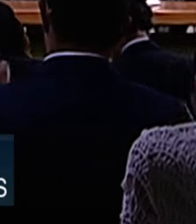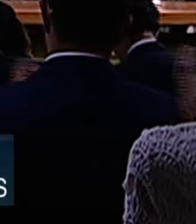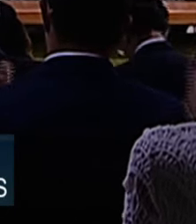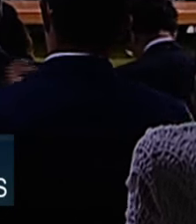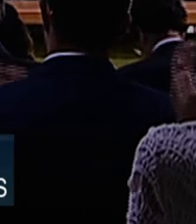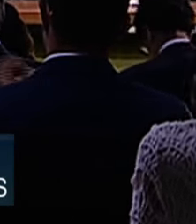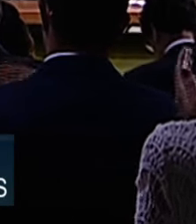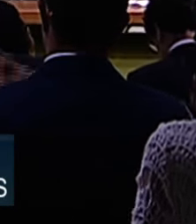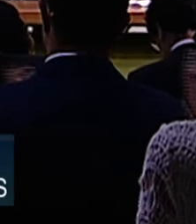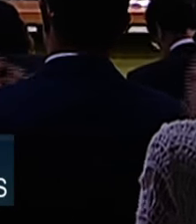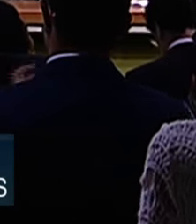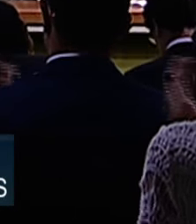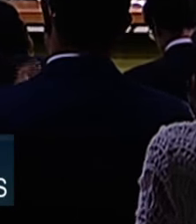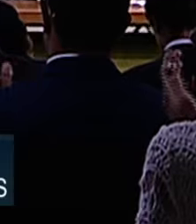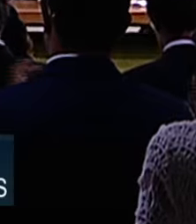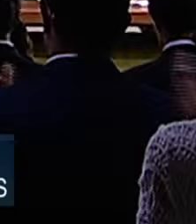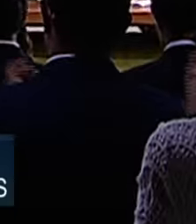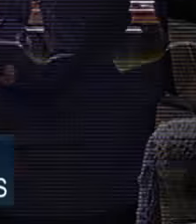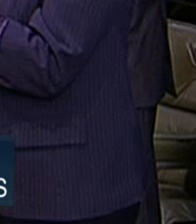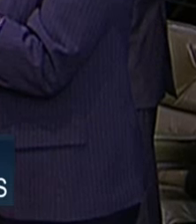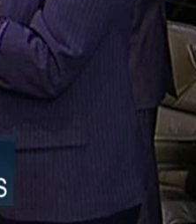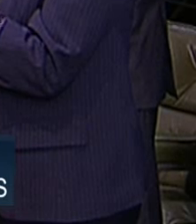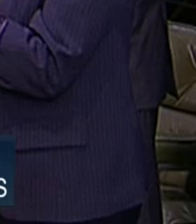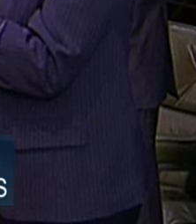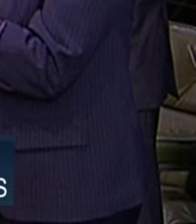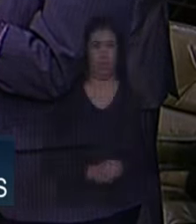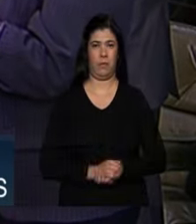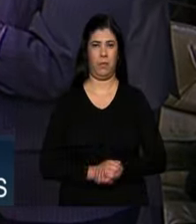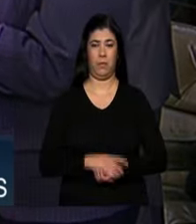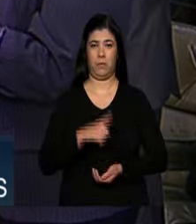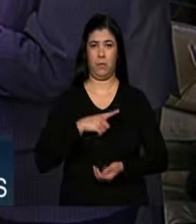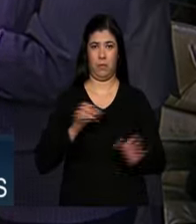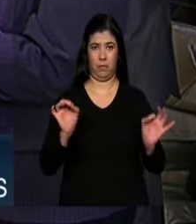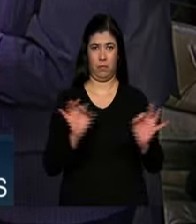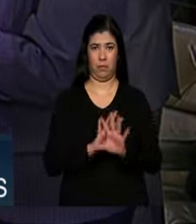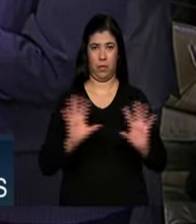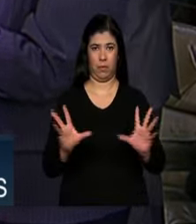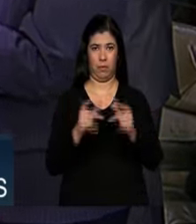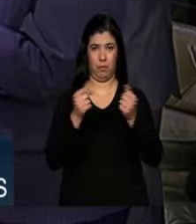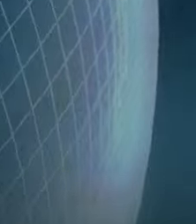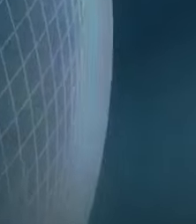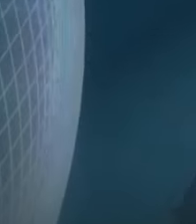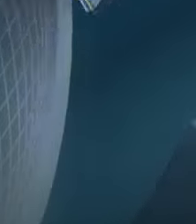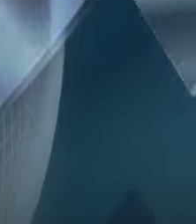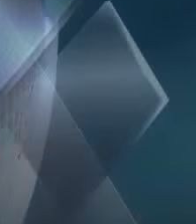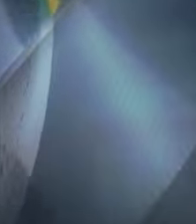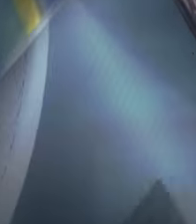Senhoras e senhores, está encerrada a cerimônia.